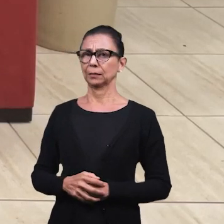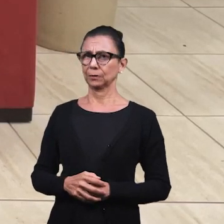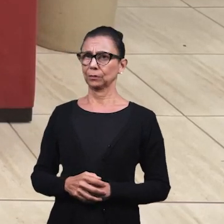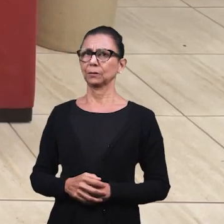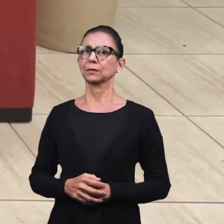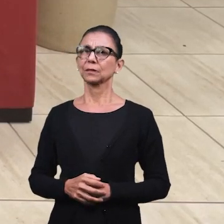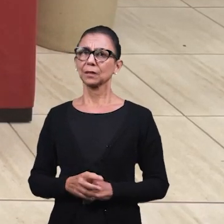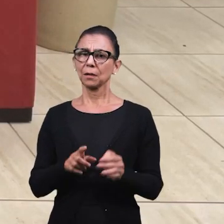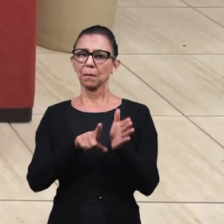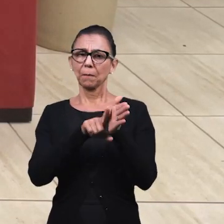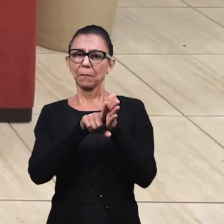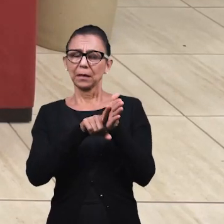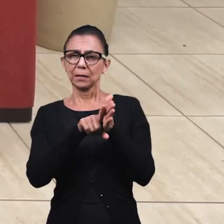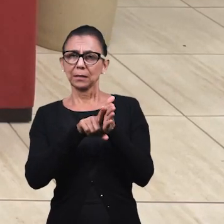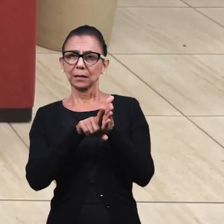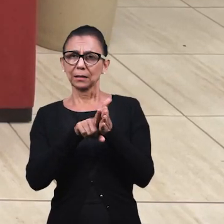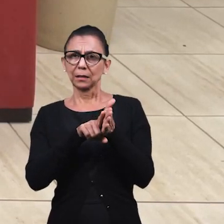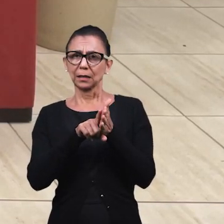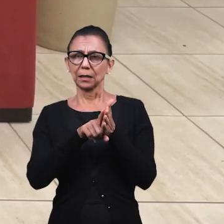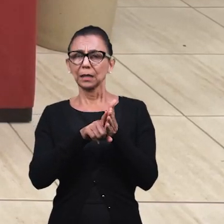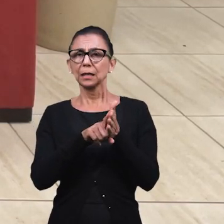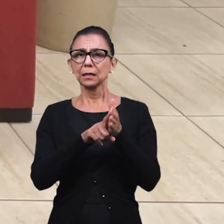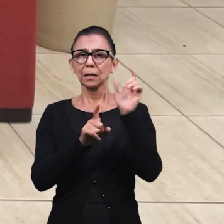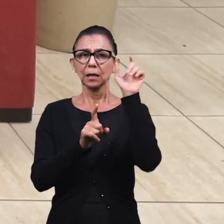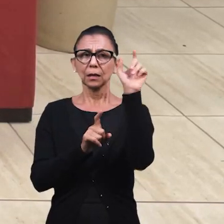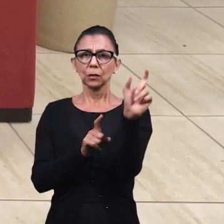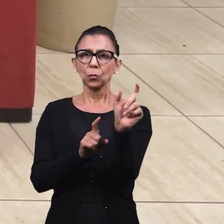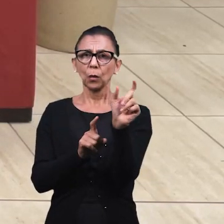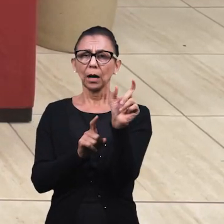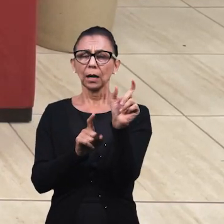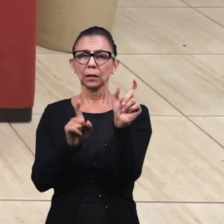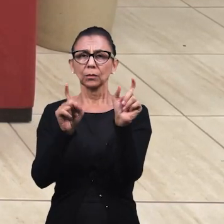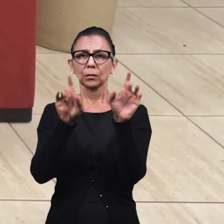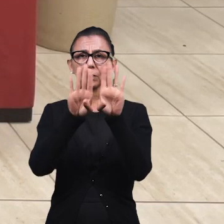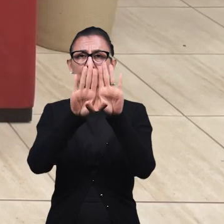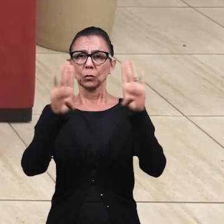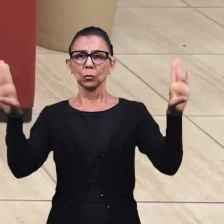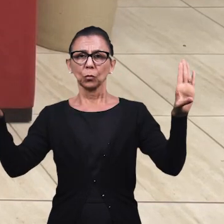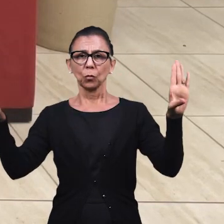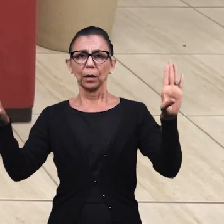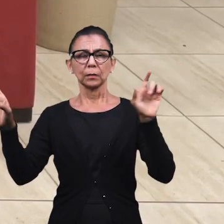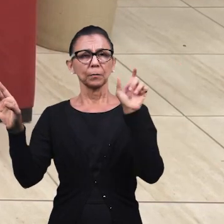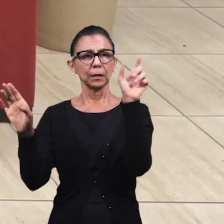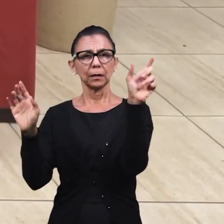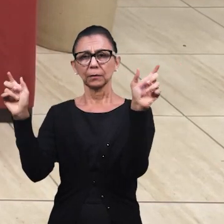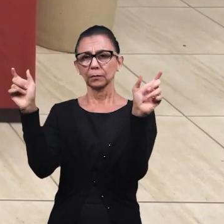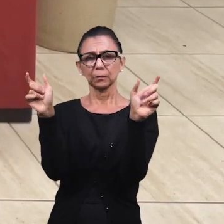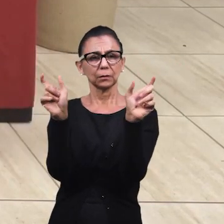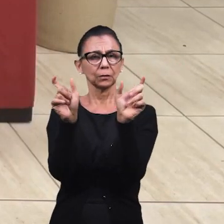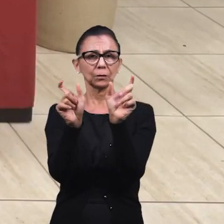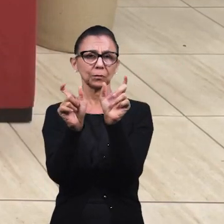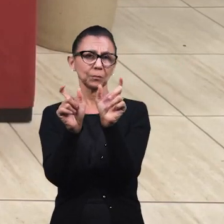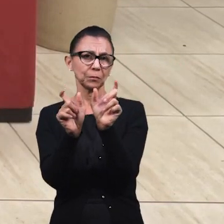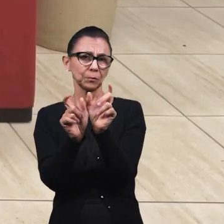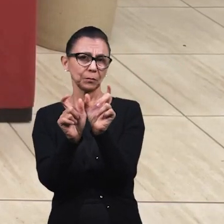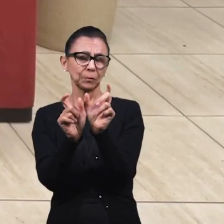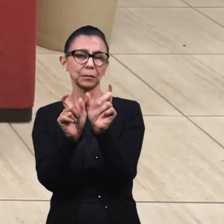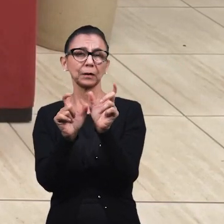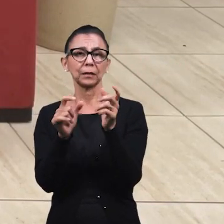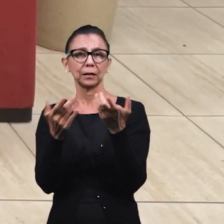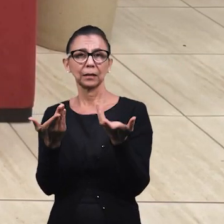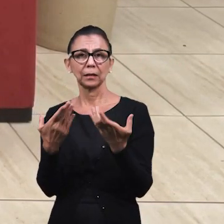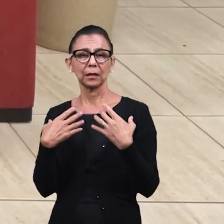palavra, o cuidado da Júlia de anotar no quadro, completar a palavra, a dedicação. O Eric, a forma